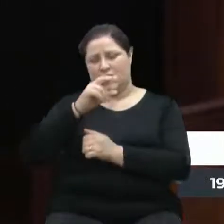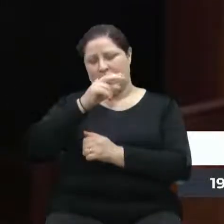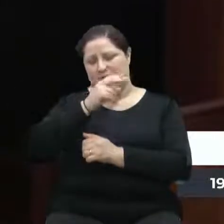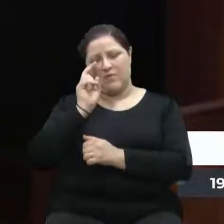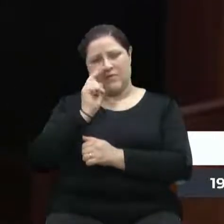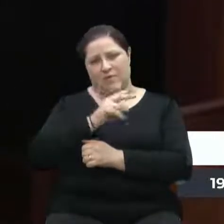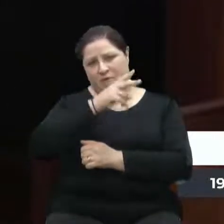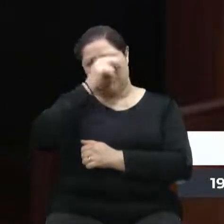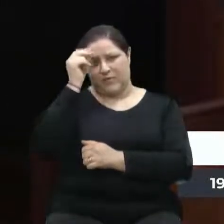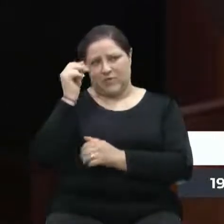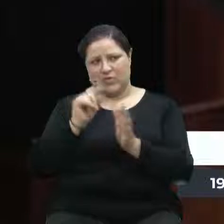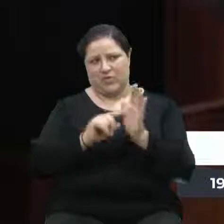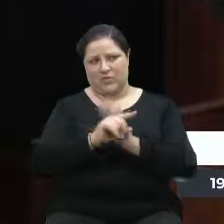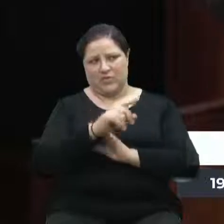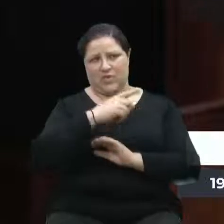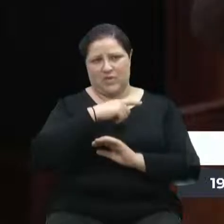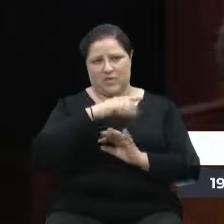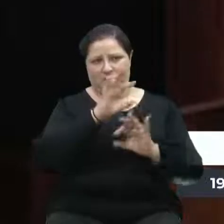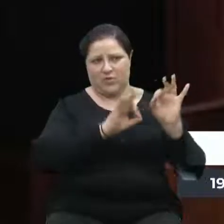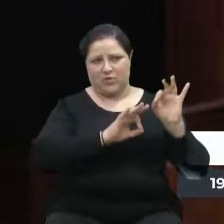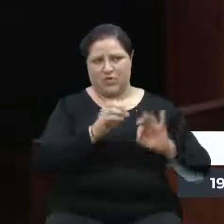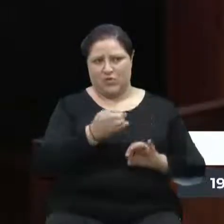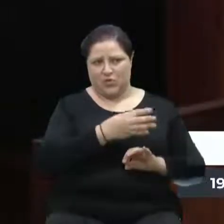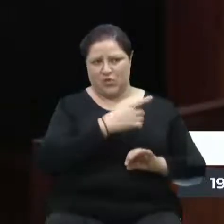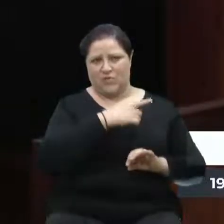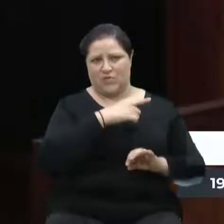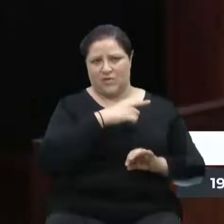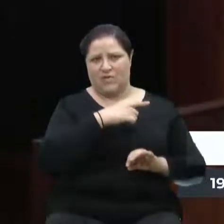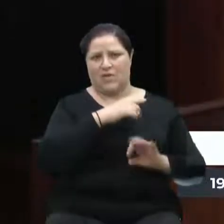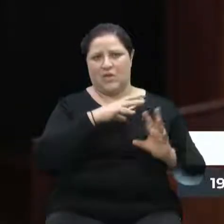novo projeto tinha toda a rede